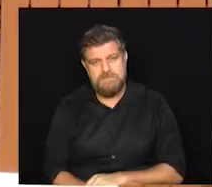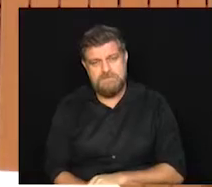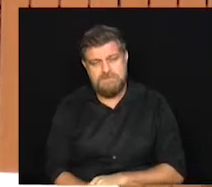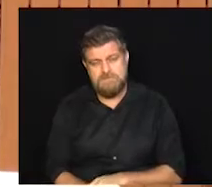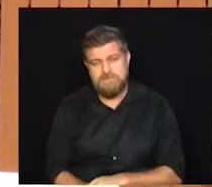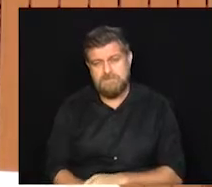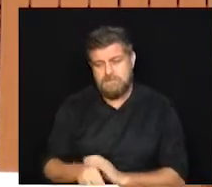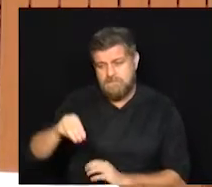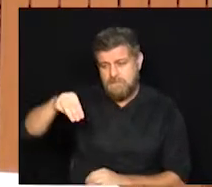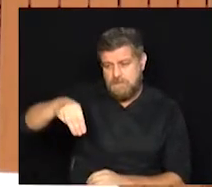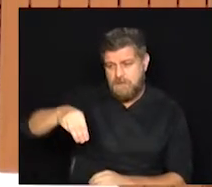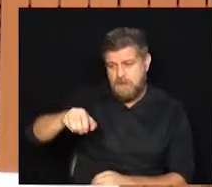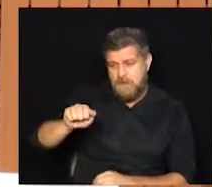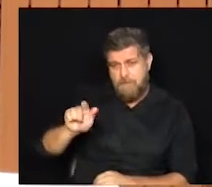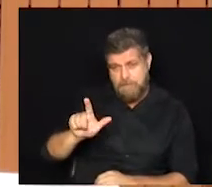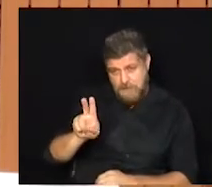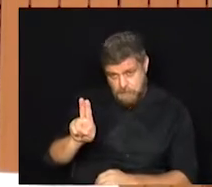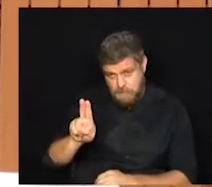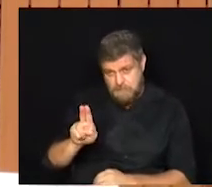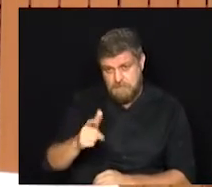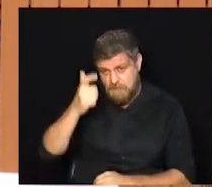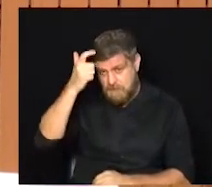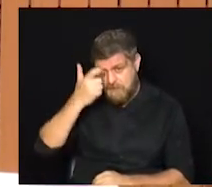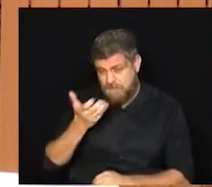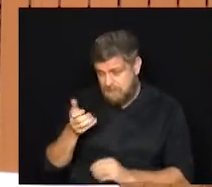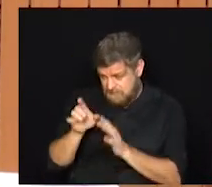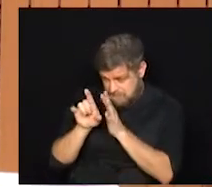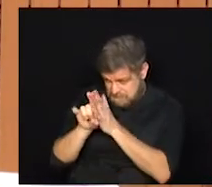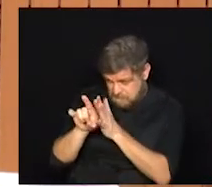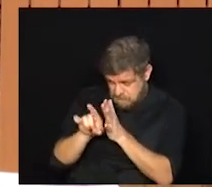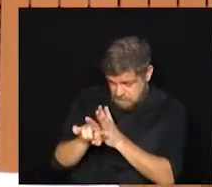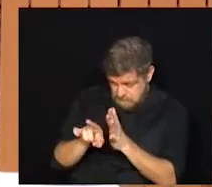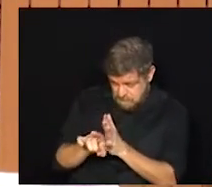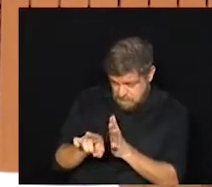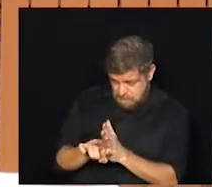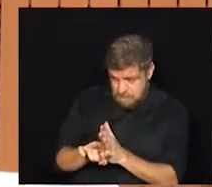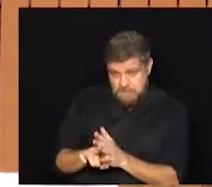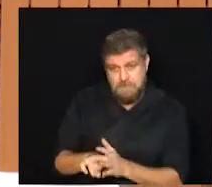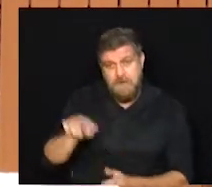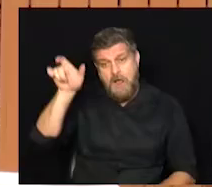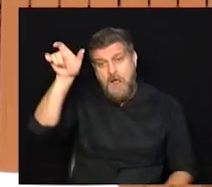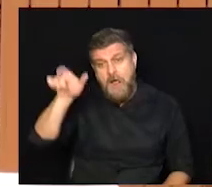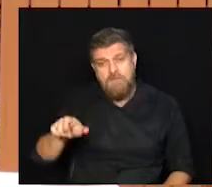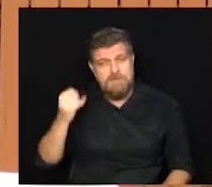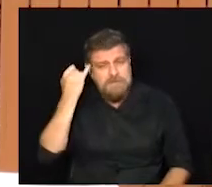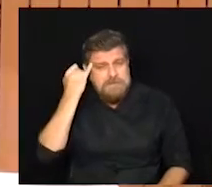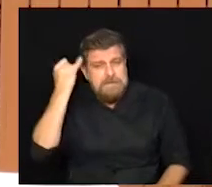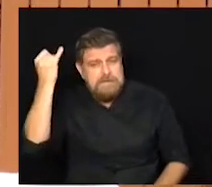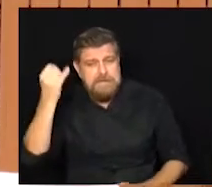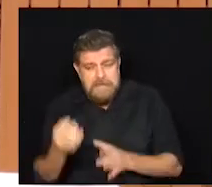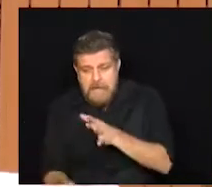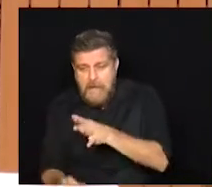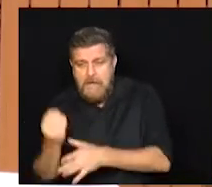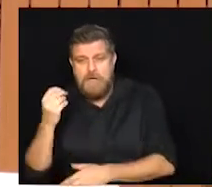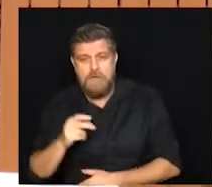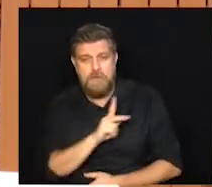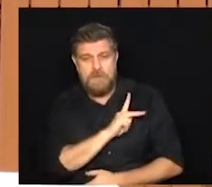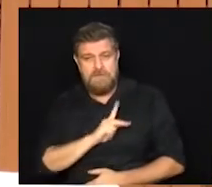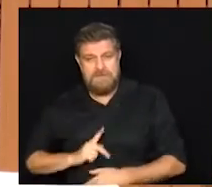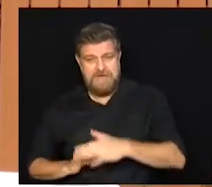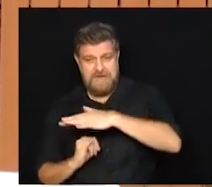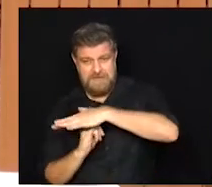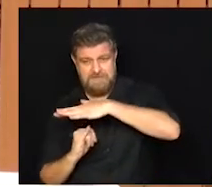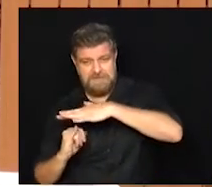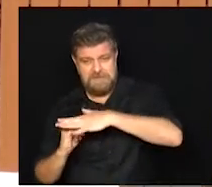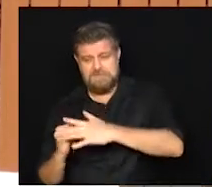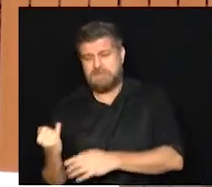Malu, eu gostaria de fazer algumas perguntas, já que como você, como a idealizadora e presidente, eu acho que de uma entidade de uma